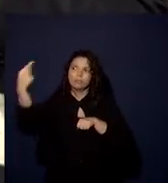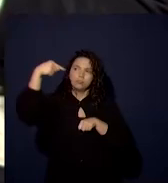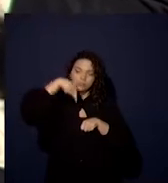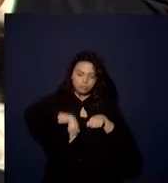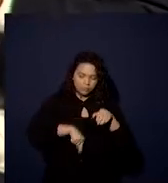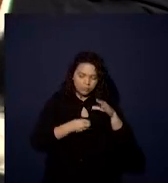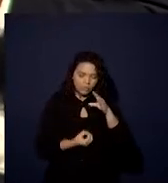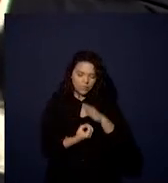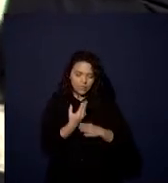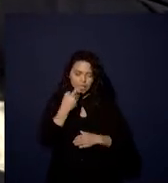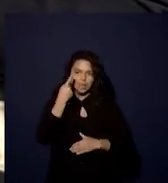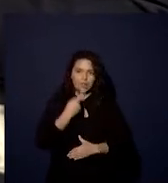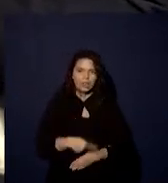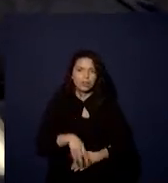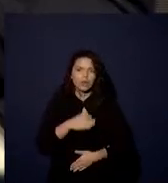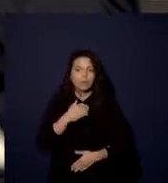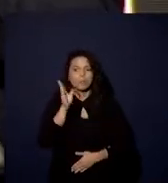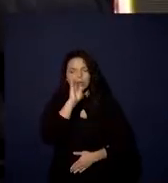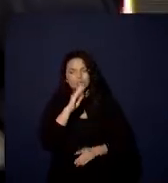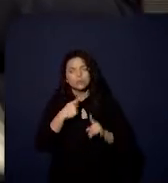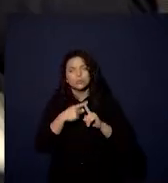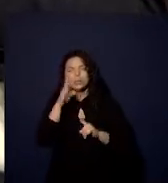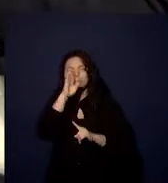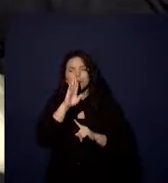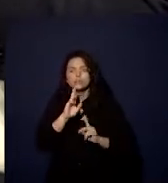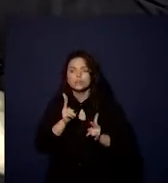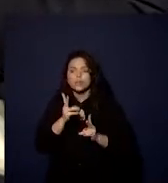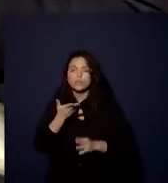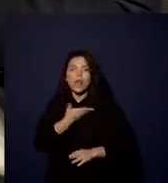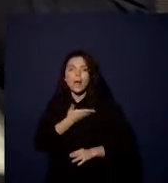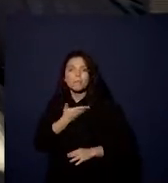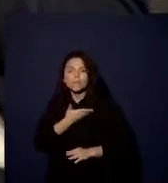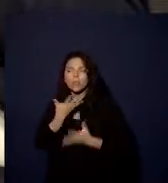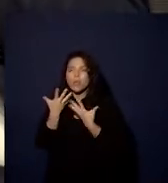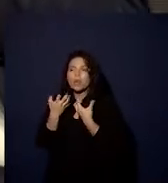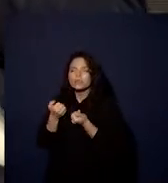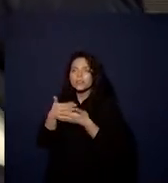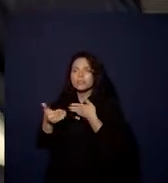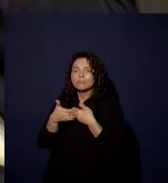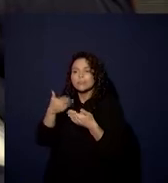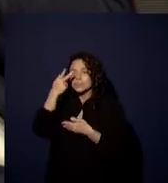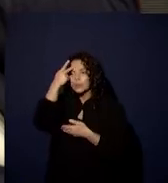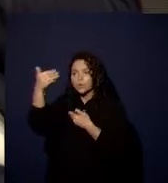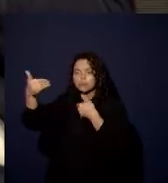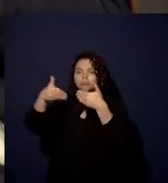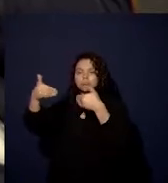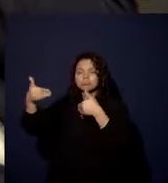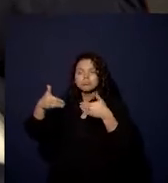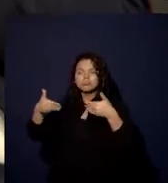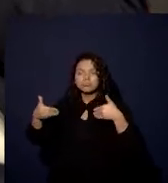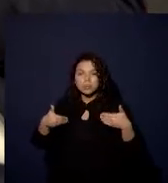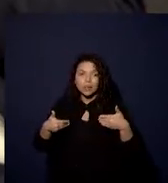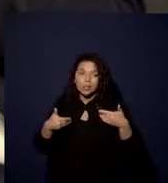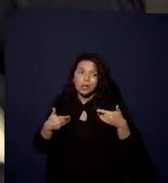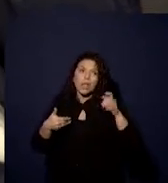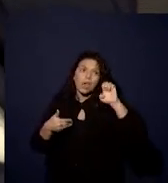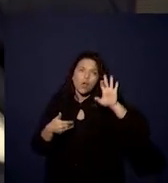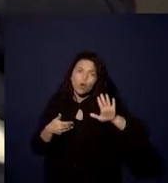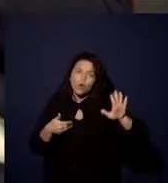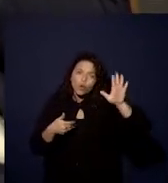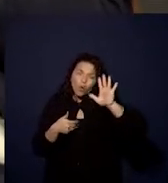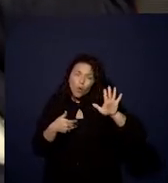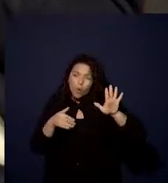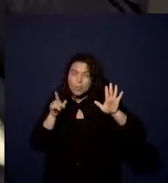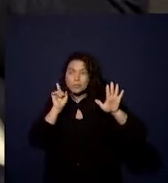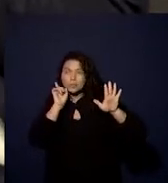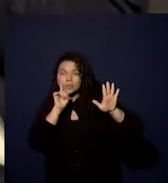de ser uma nação amiga próxima muitas vezes do consumo pelo menos da Europa e dos Estados Unidos e